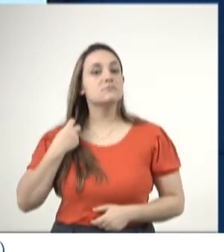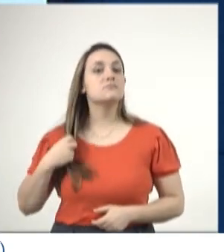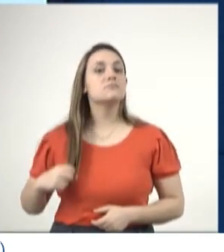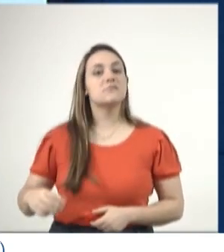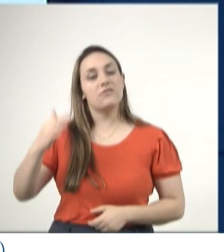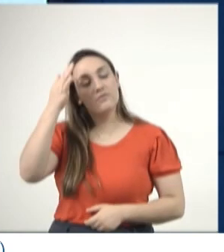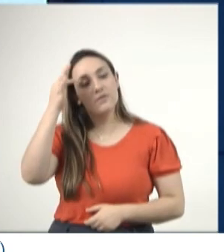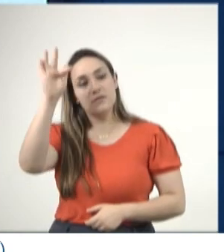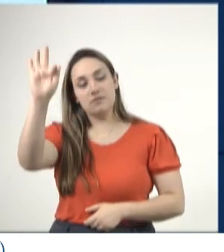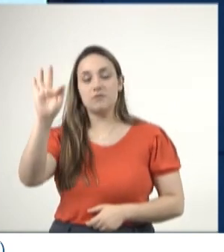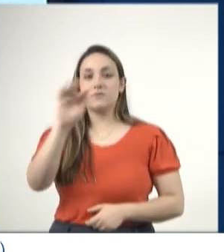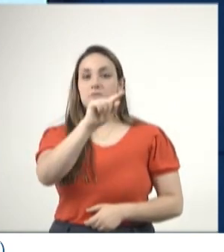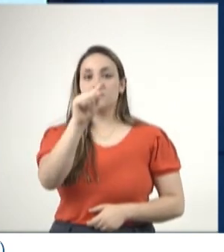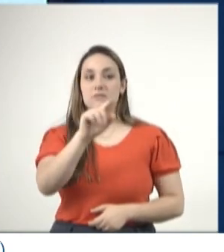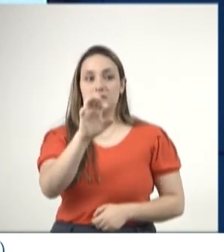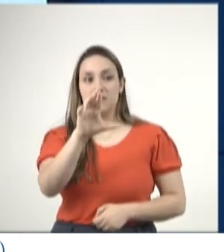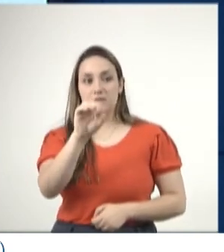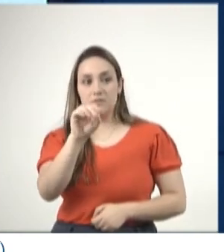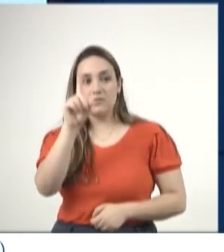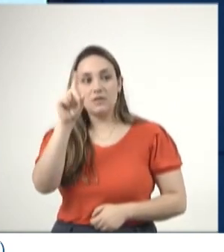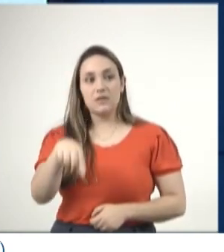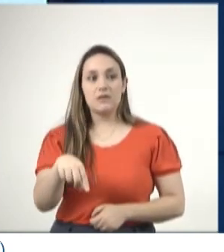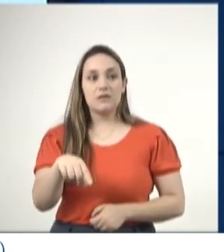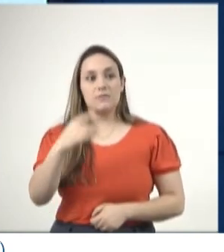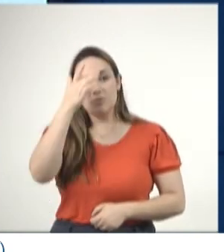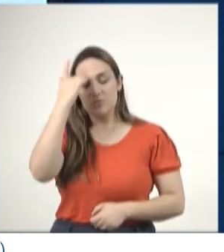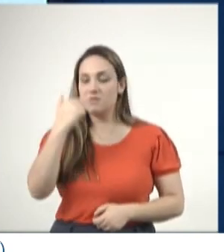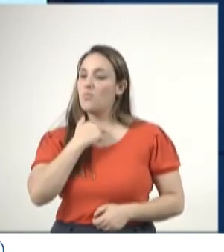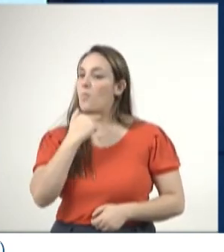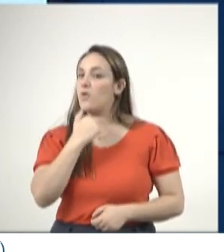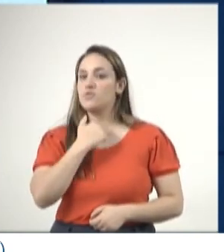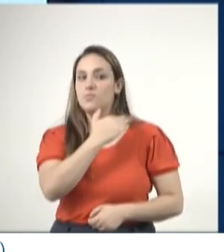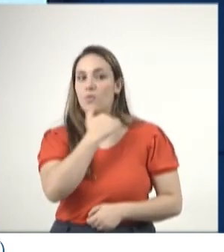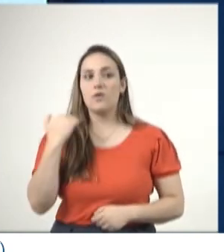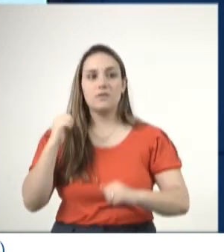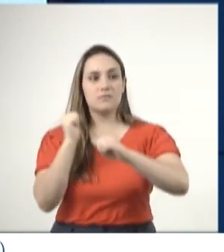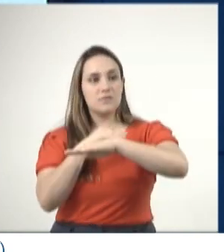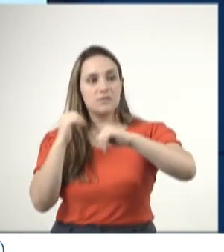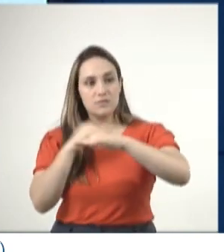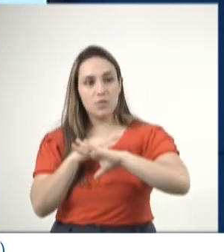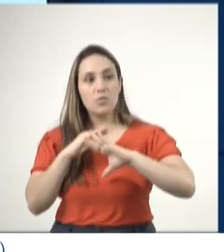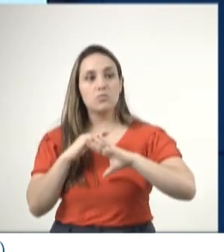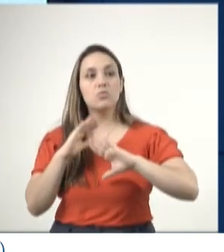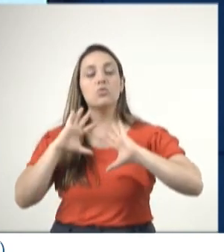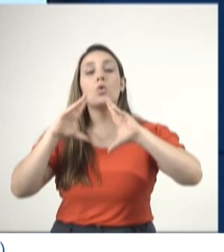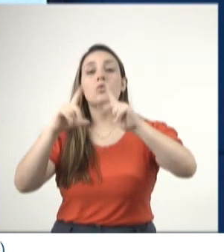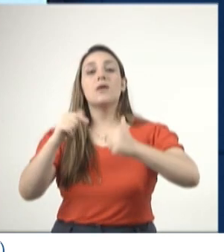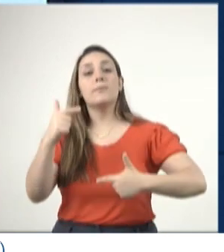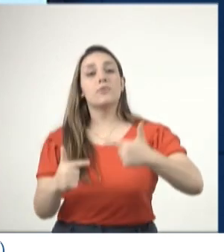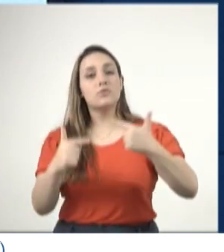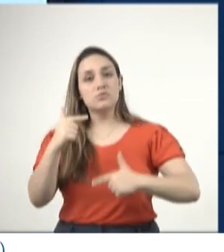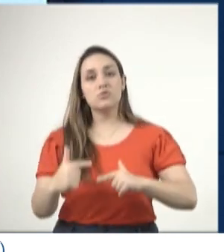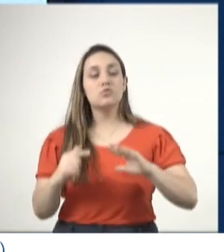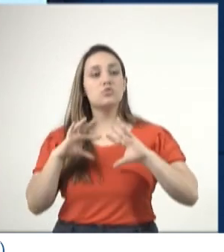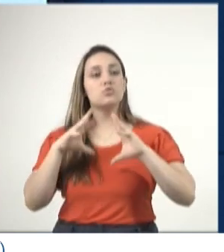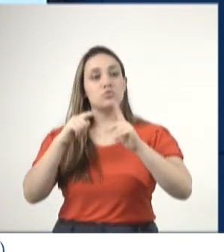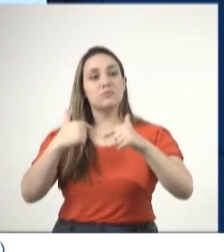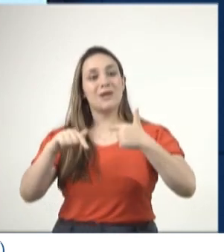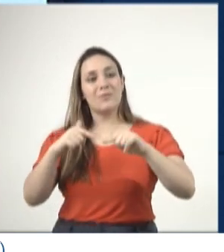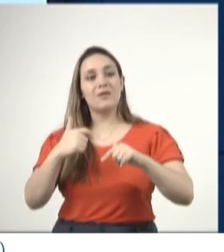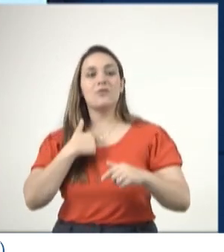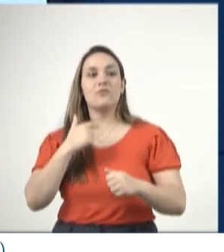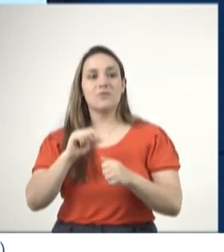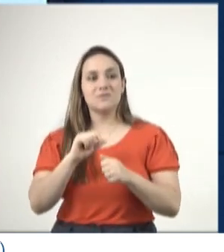Filosofia Visão Zero diz: as pessoas não devem morrer no trânsito. Então, qualquer ação, qualquer política, tudo que eu resolva